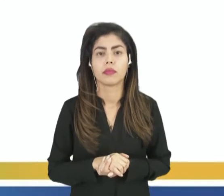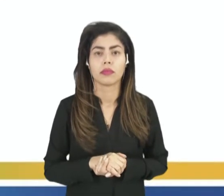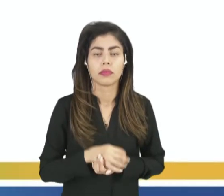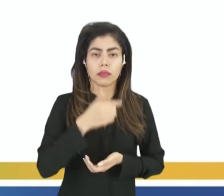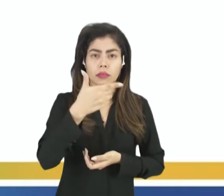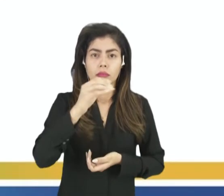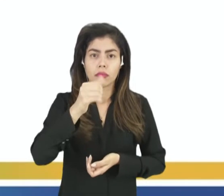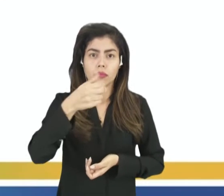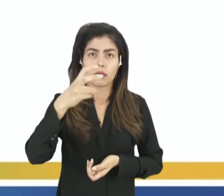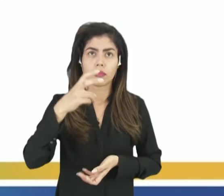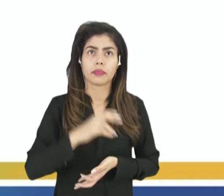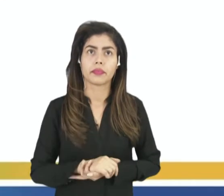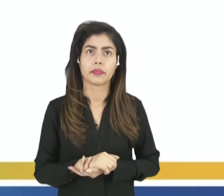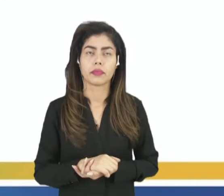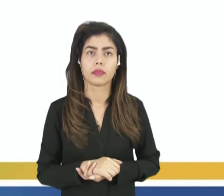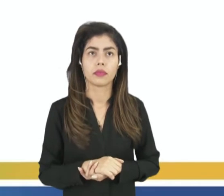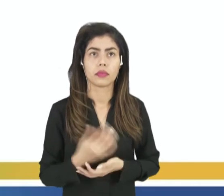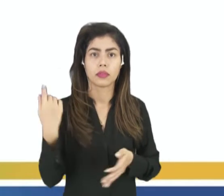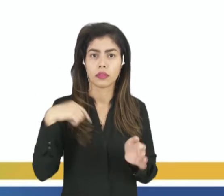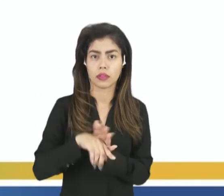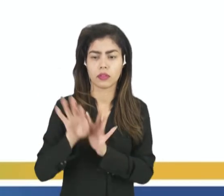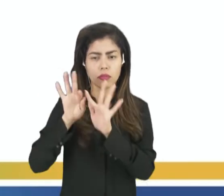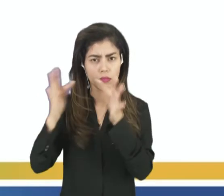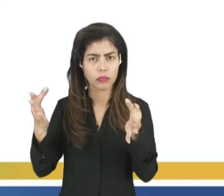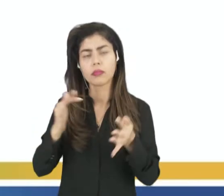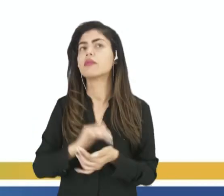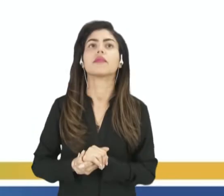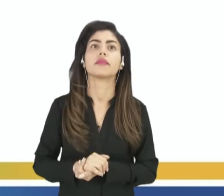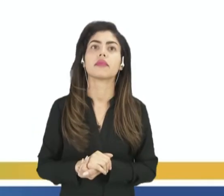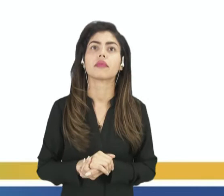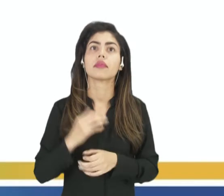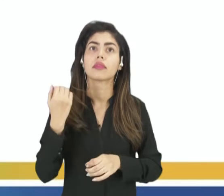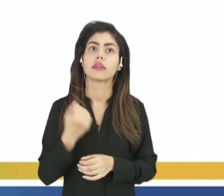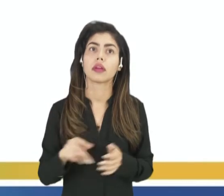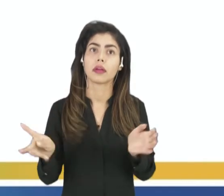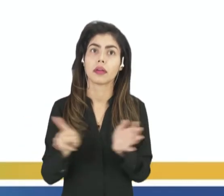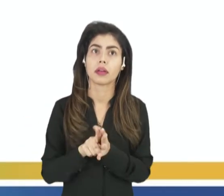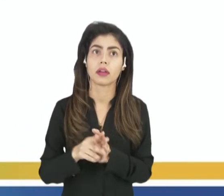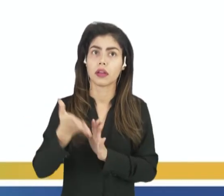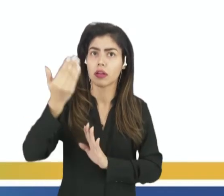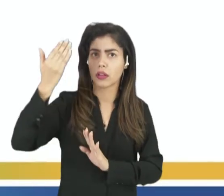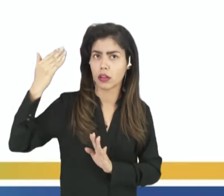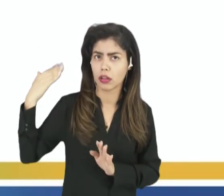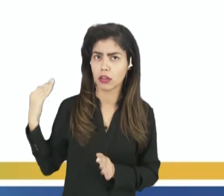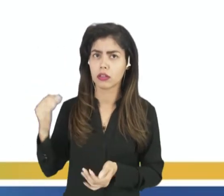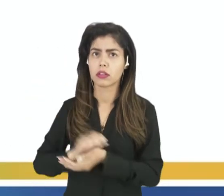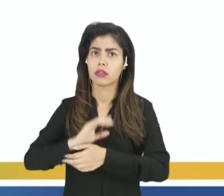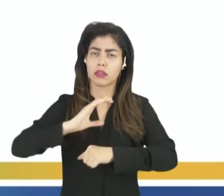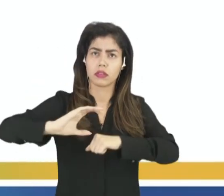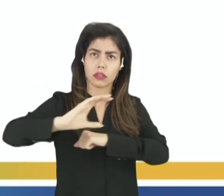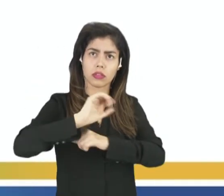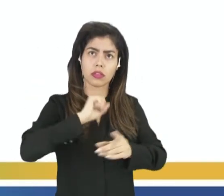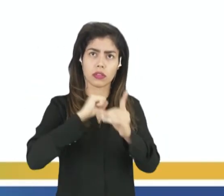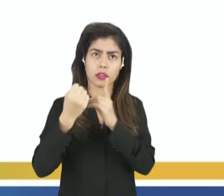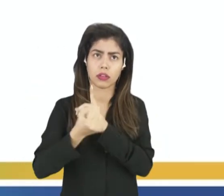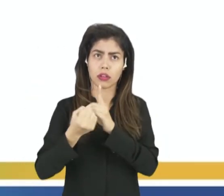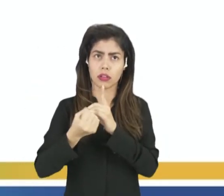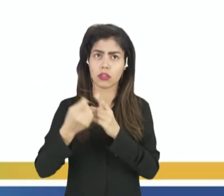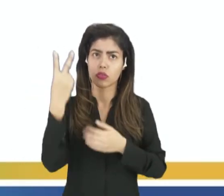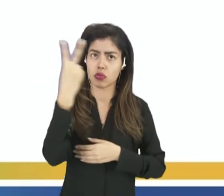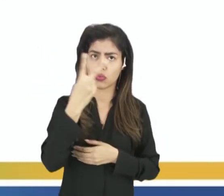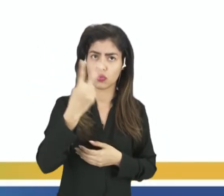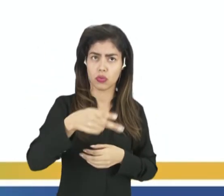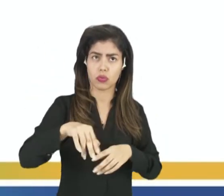o Enem de 2015, é uma questão muito simples. Ó, para Hobbes, antes da constituição da sociedade civil, quando dois